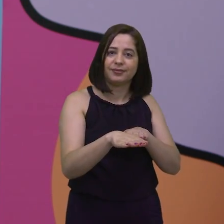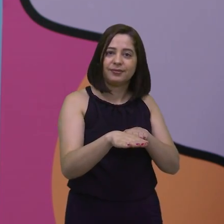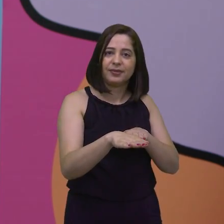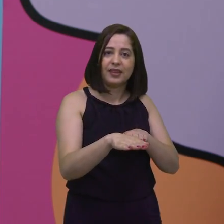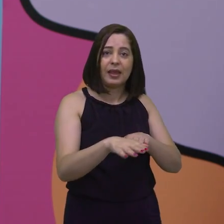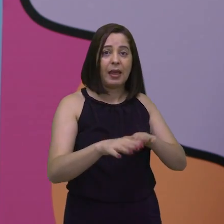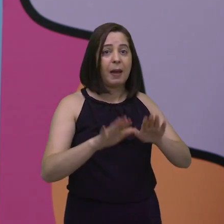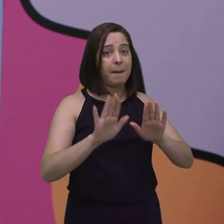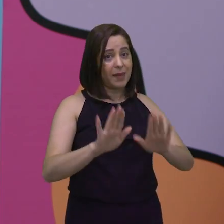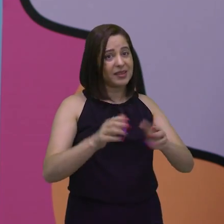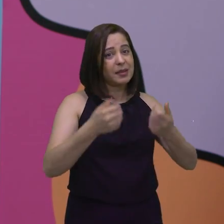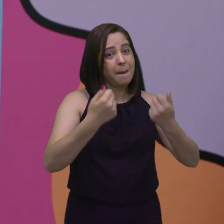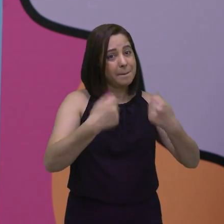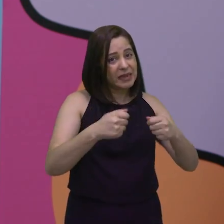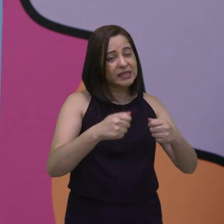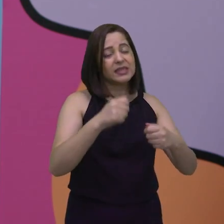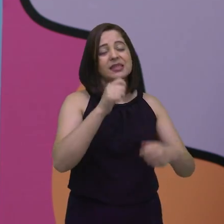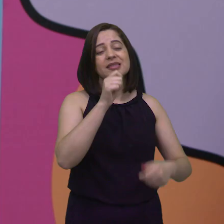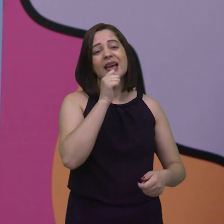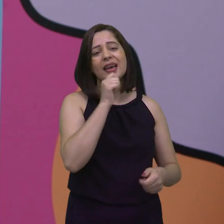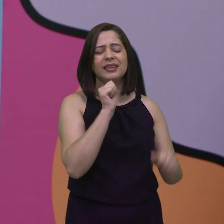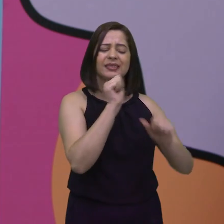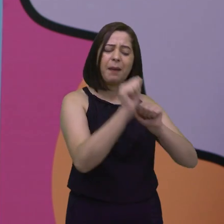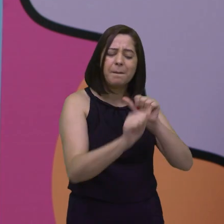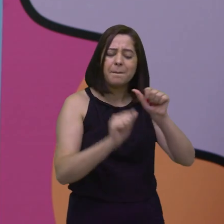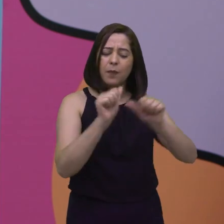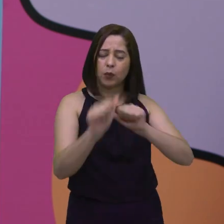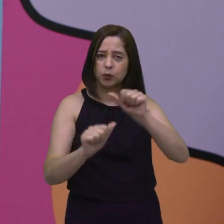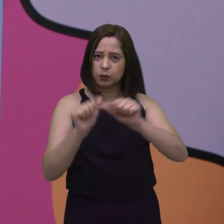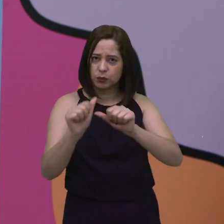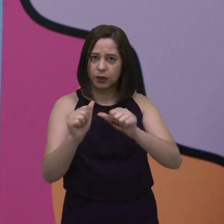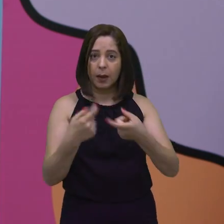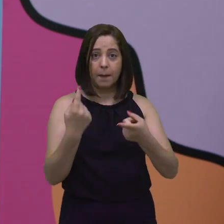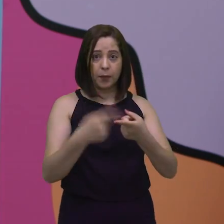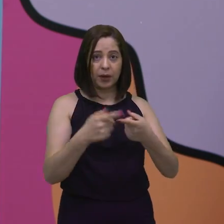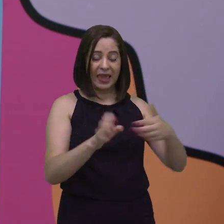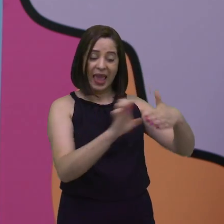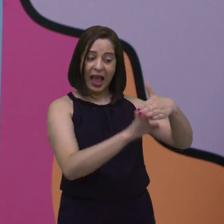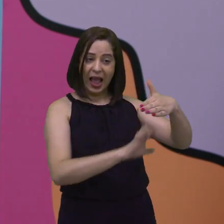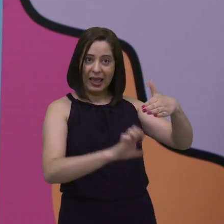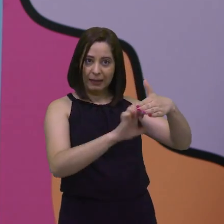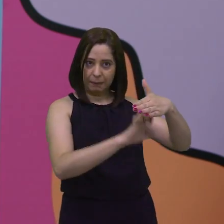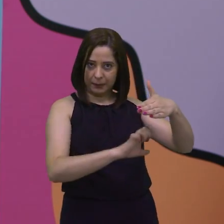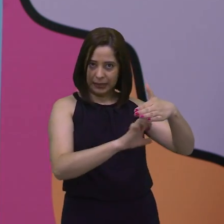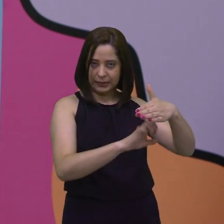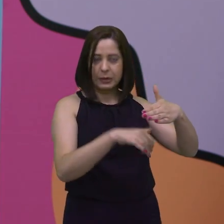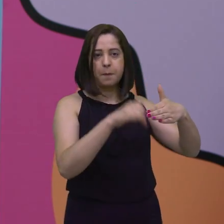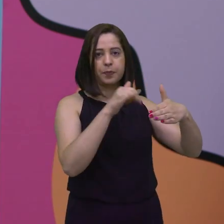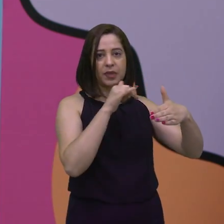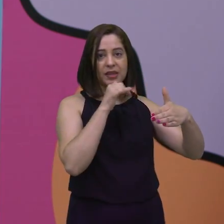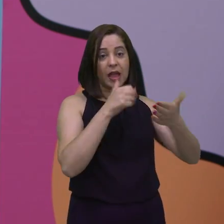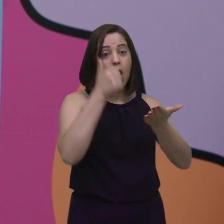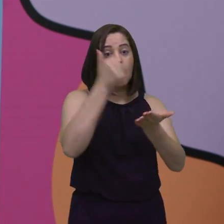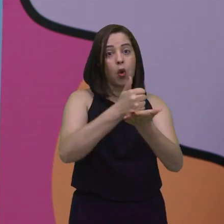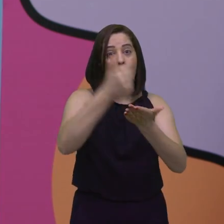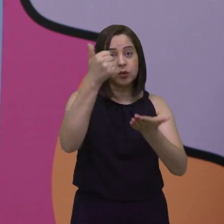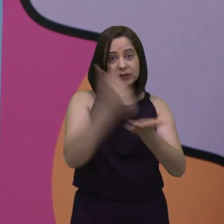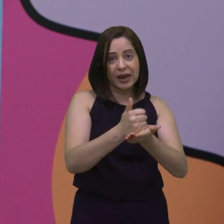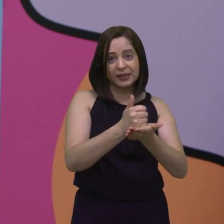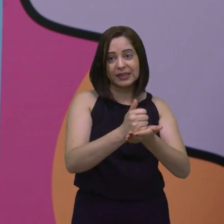mas muita coisa precisa mudar, porque quem contrata a pessoa com